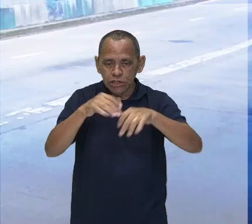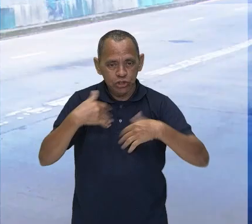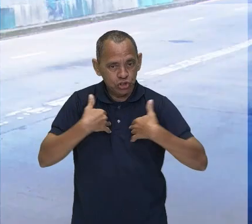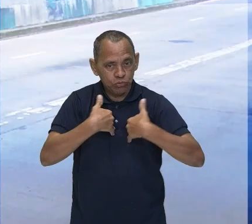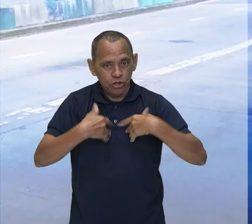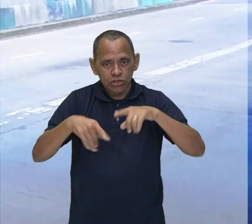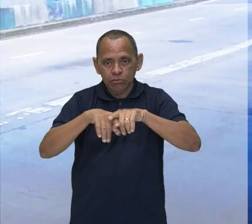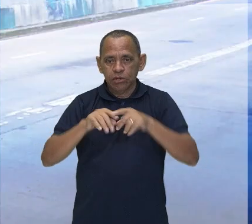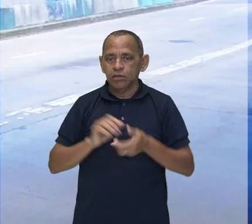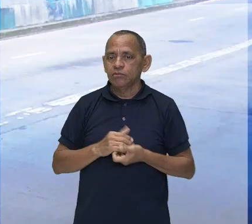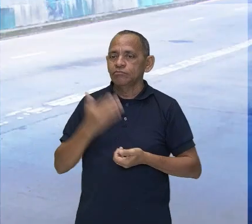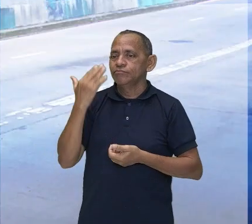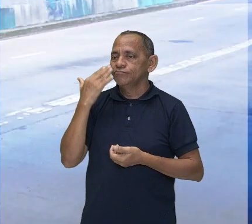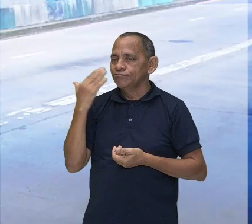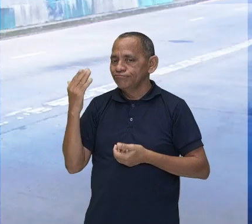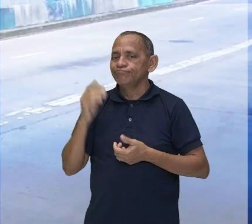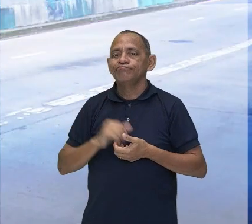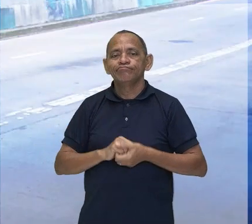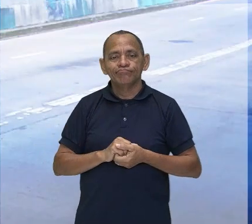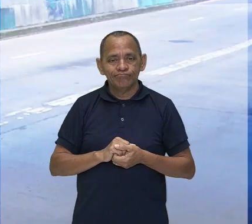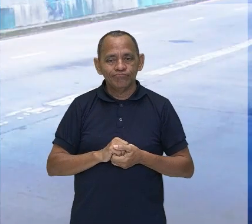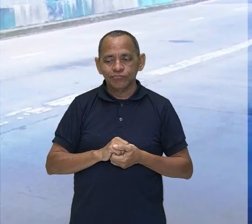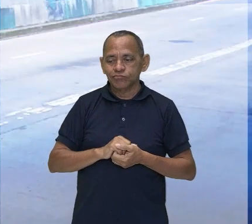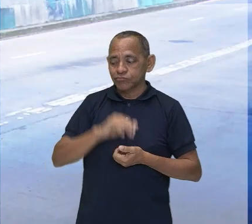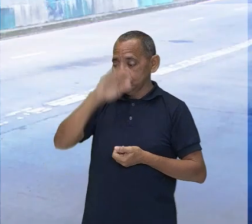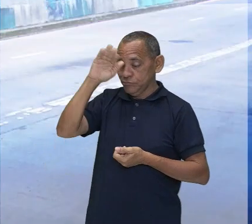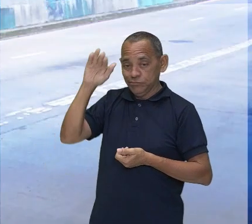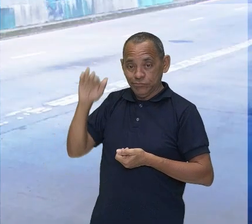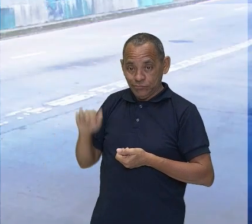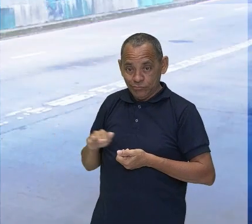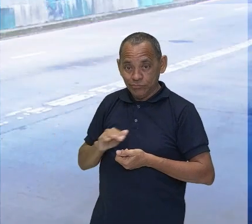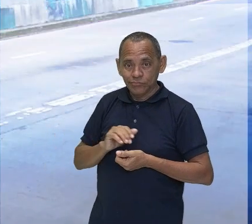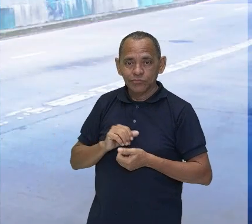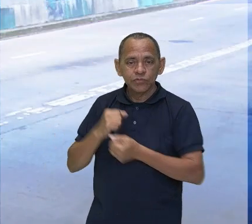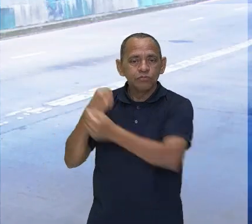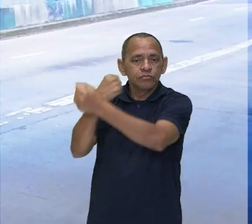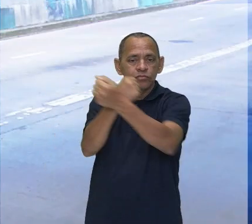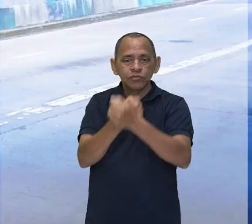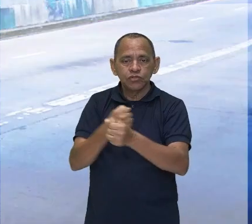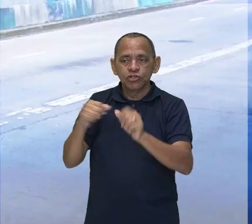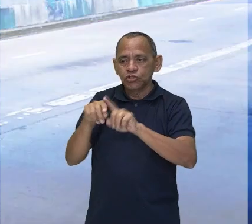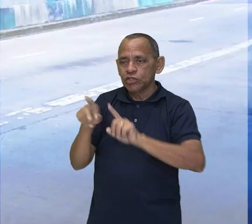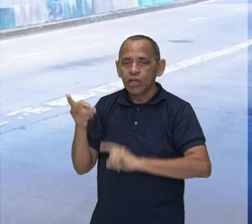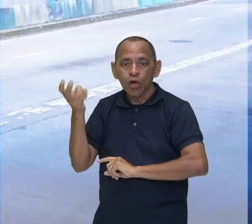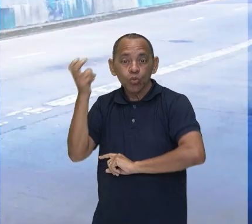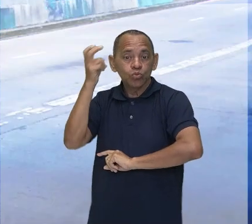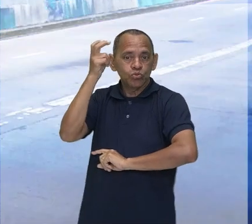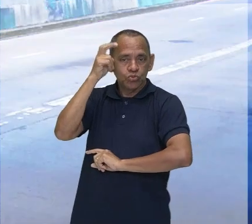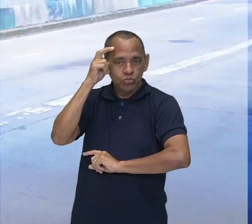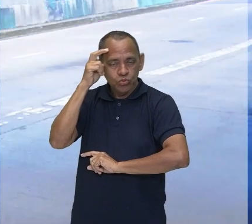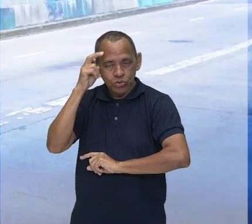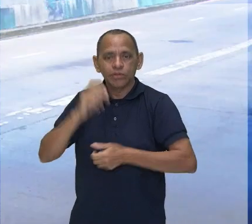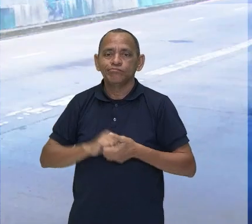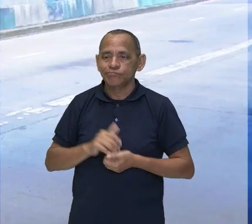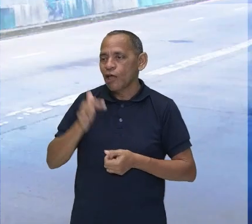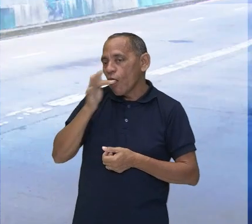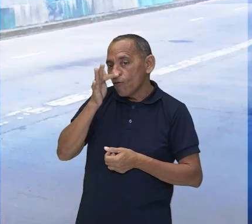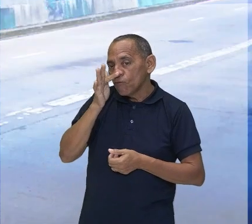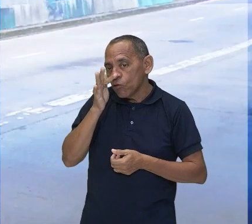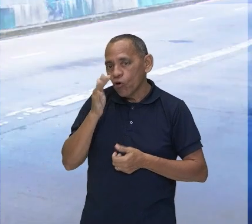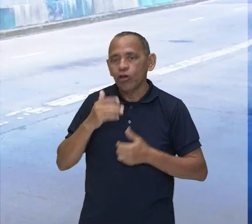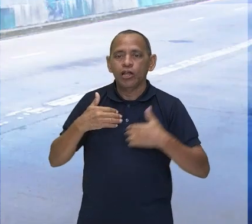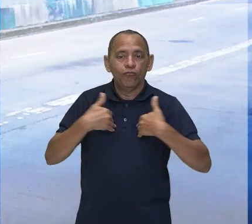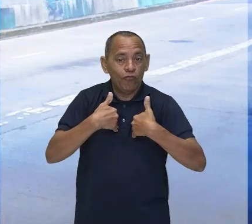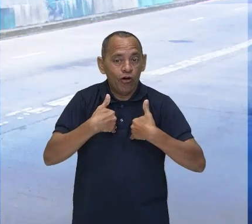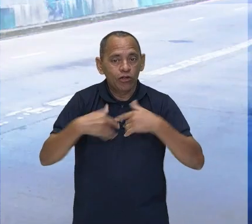nosso pequeno defendendo o que é cultura, o que é dele, né? A fauna e a flora, mostrando